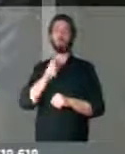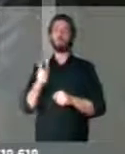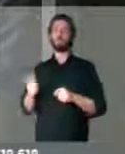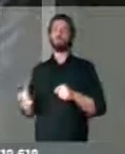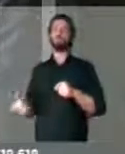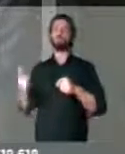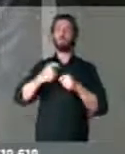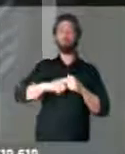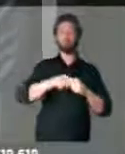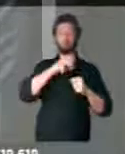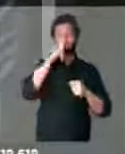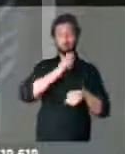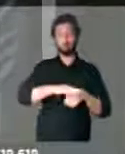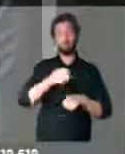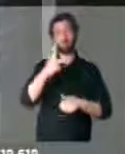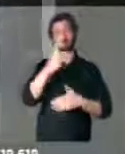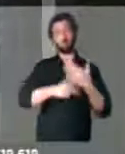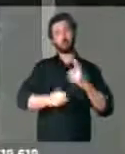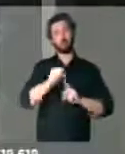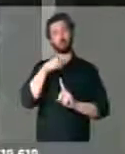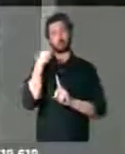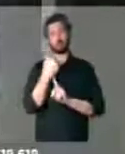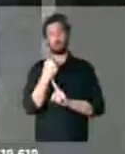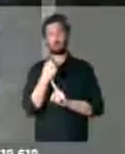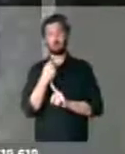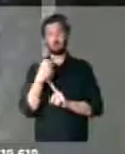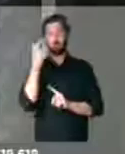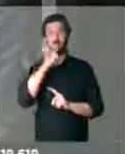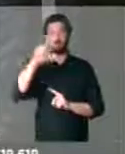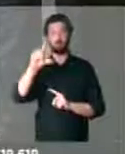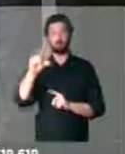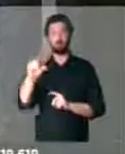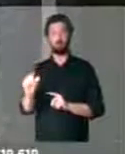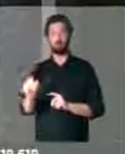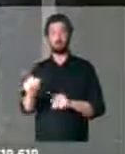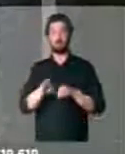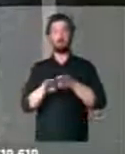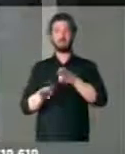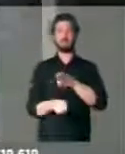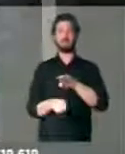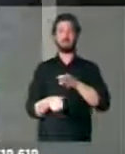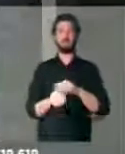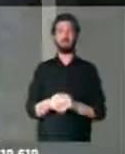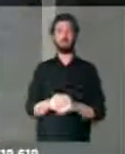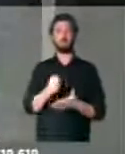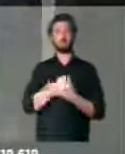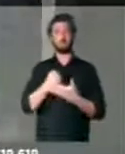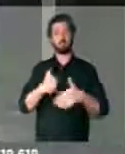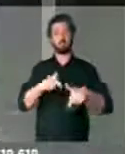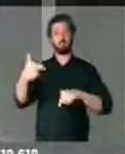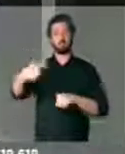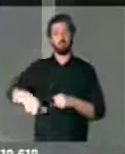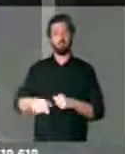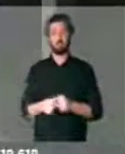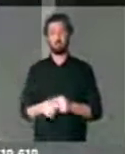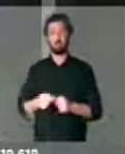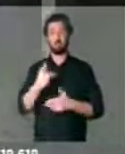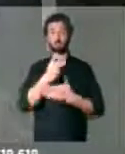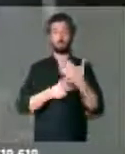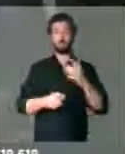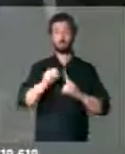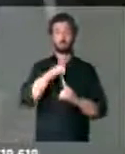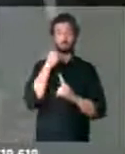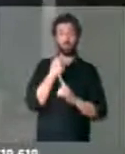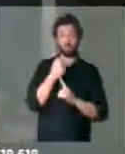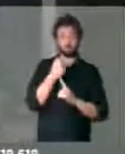no reforço a programas sociais para reduzir as desigualdades e gerar emprego. Os programas sociais do